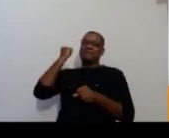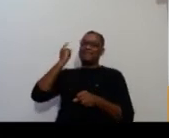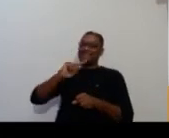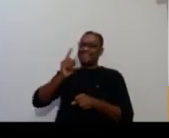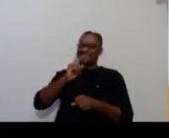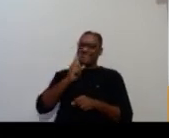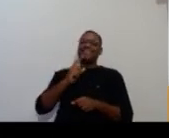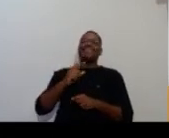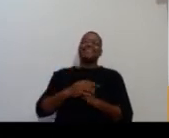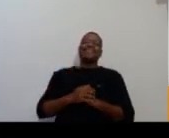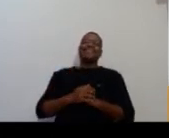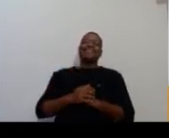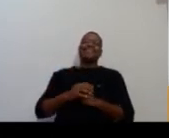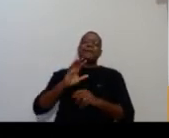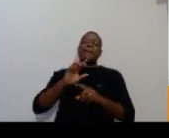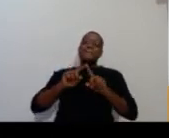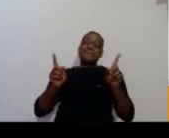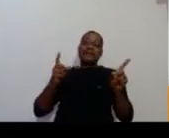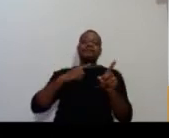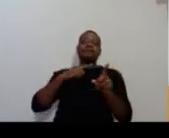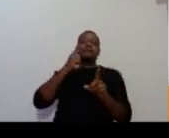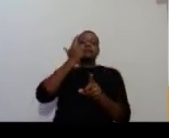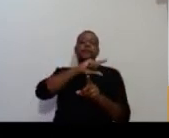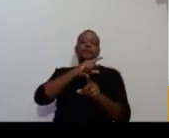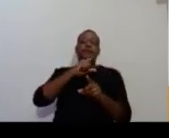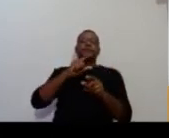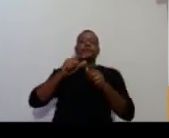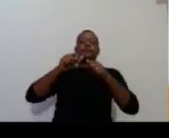para todos os lados tem informação, para todos